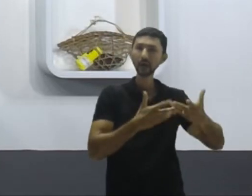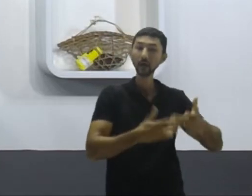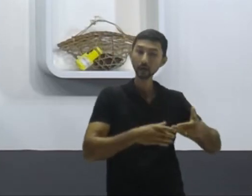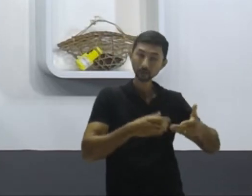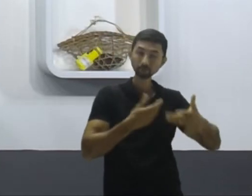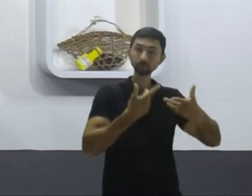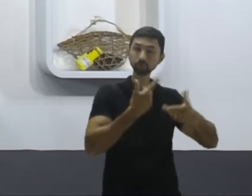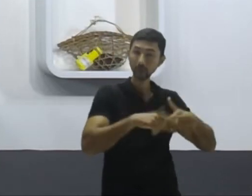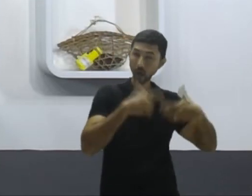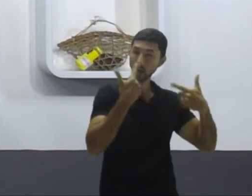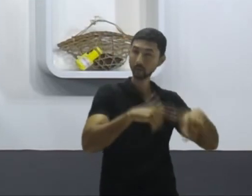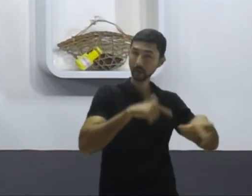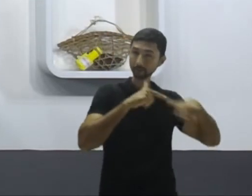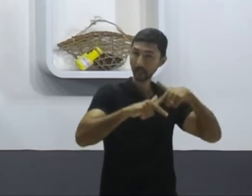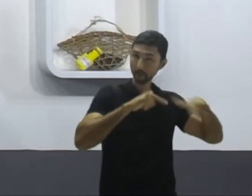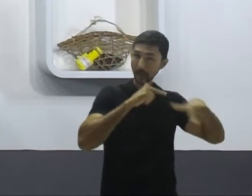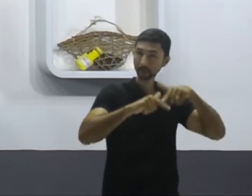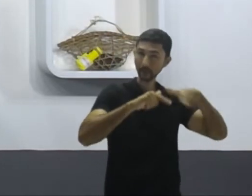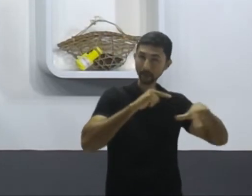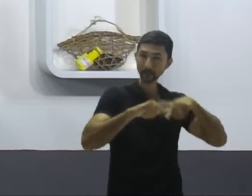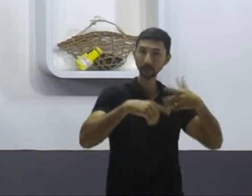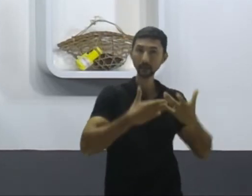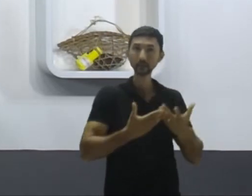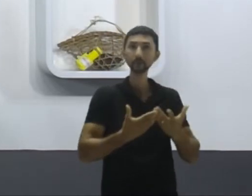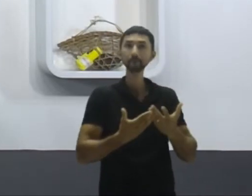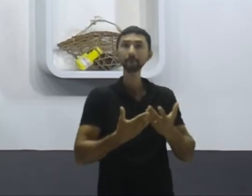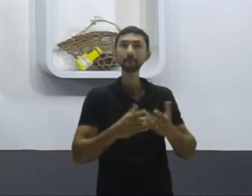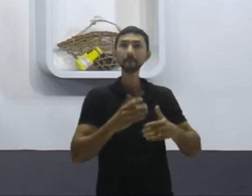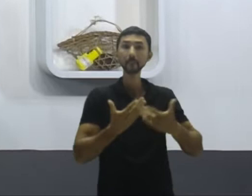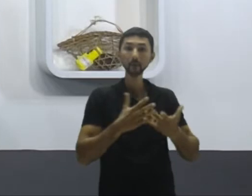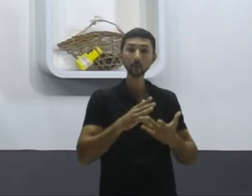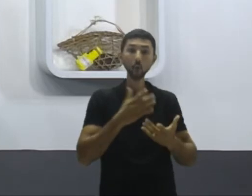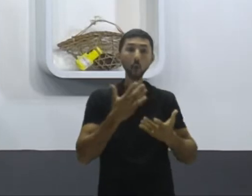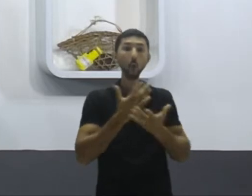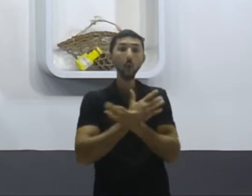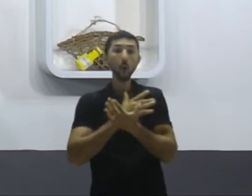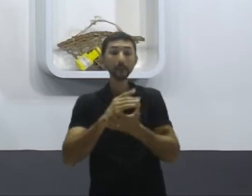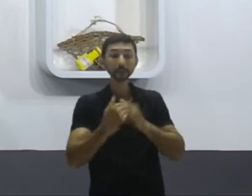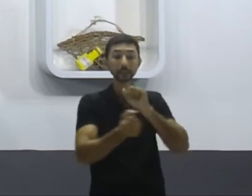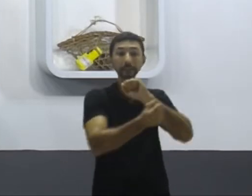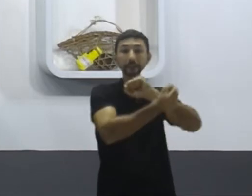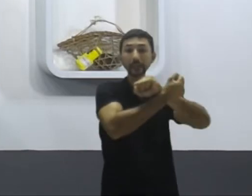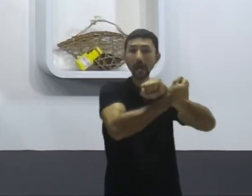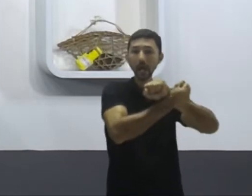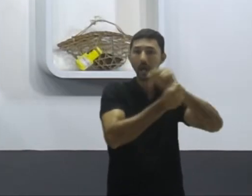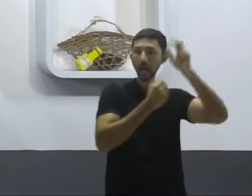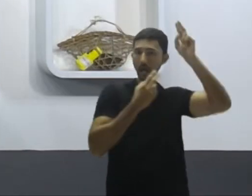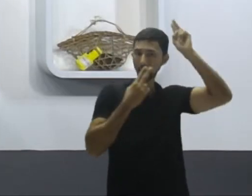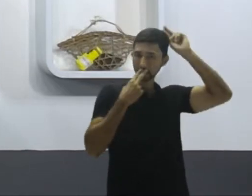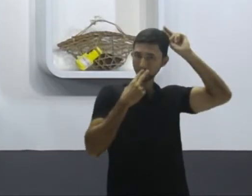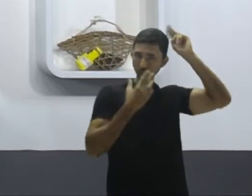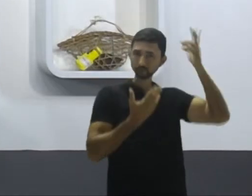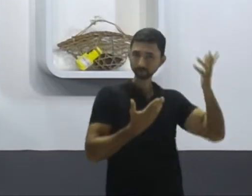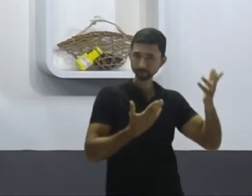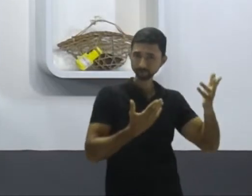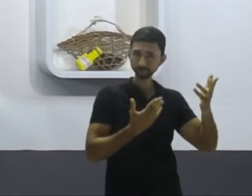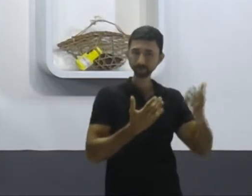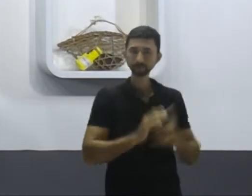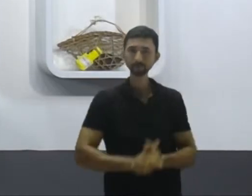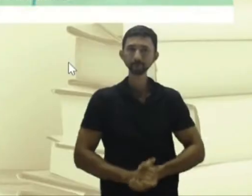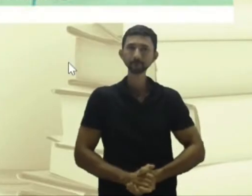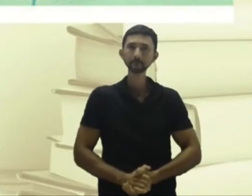explorada, né? E aí veio, então, o processo de escravização do índio. Voltando aqui para o